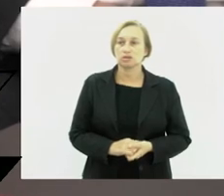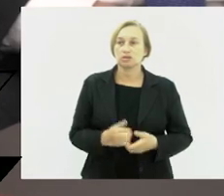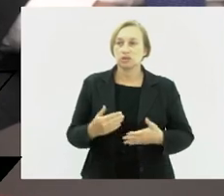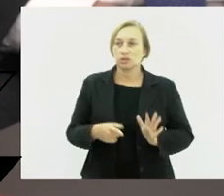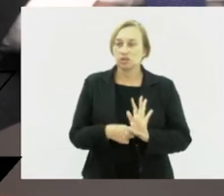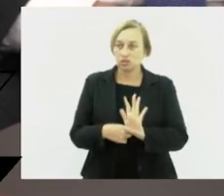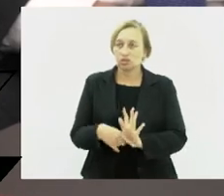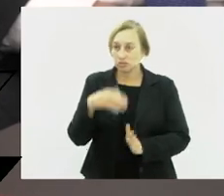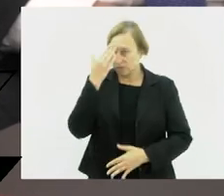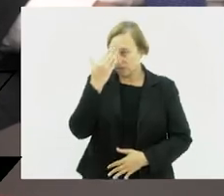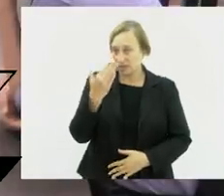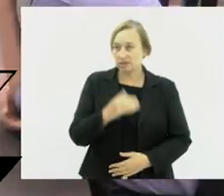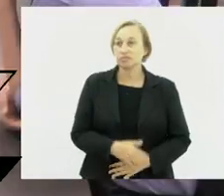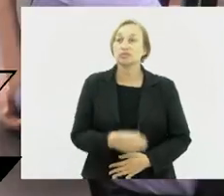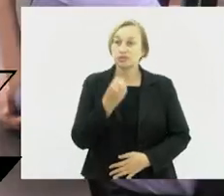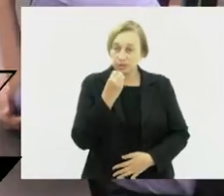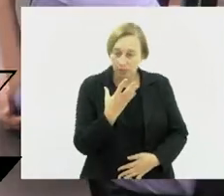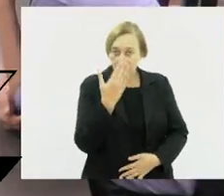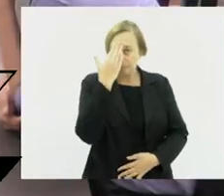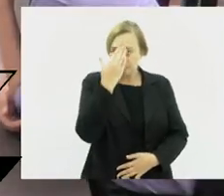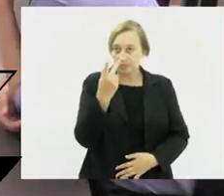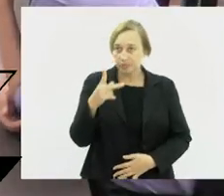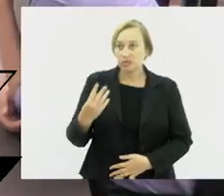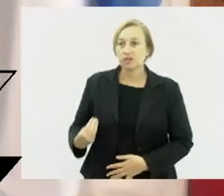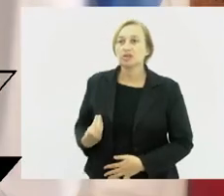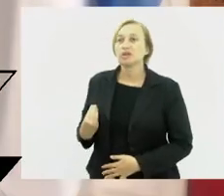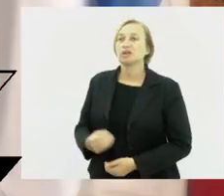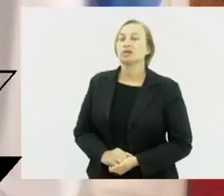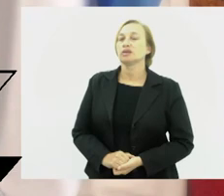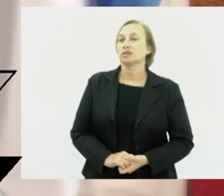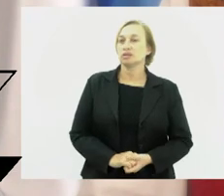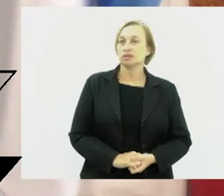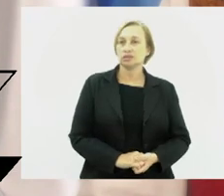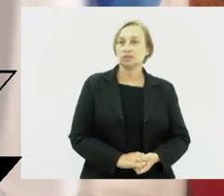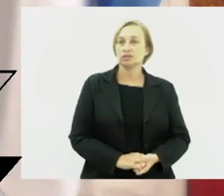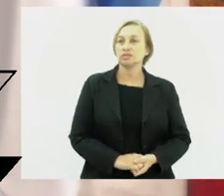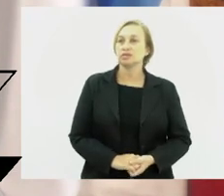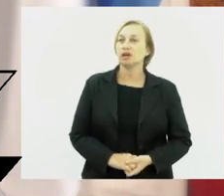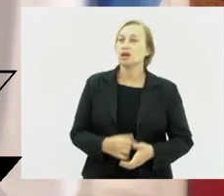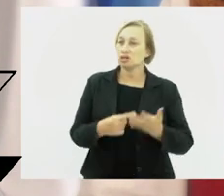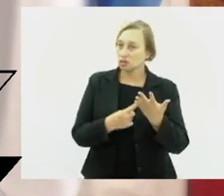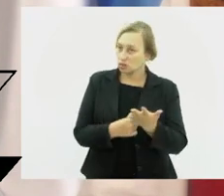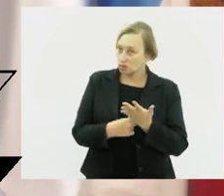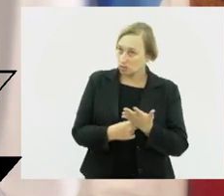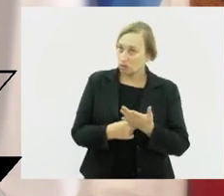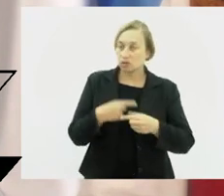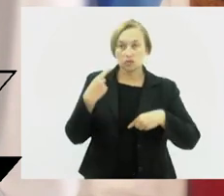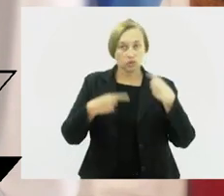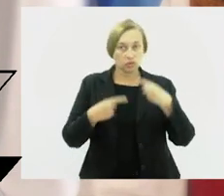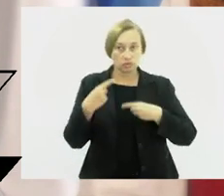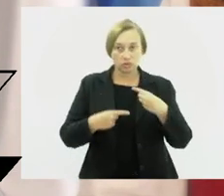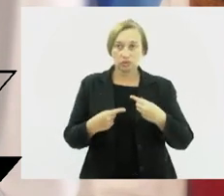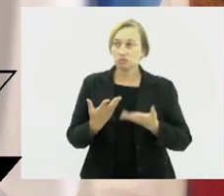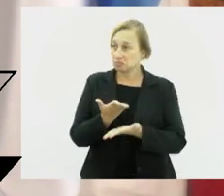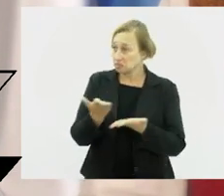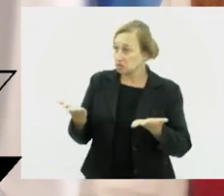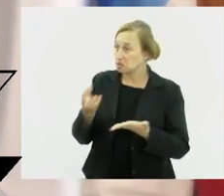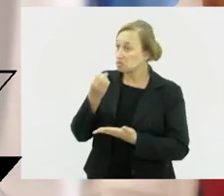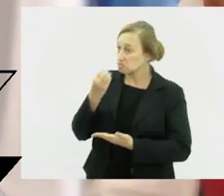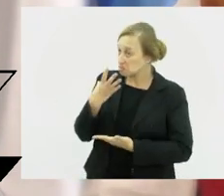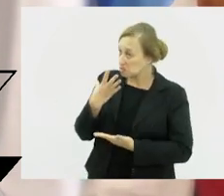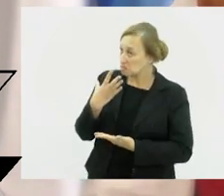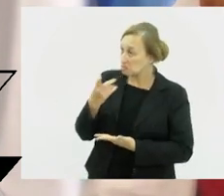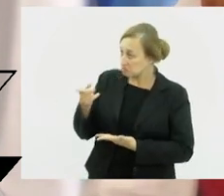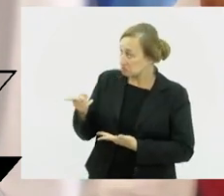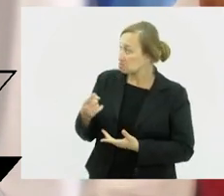contribuições. Obrigada. Muito bom. Obrigado pela participação, por enriquecer o debate. Aliás, a plateia extremamente qualificada por horas a fio